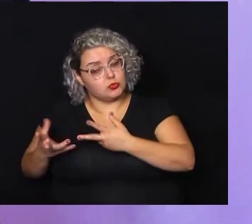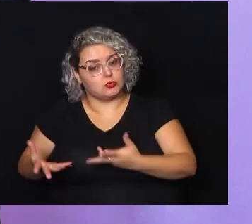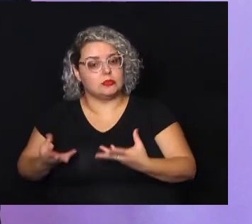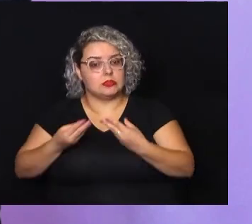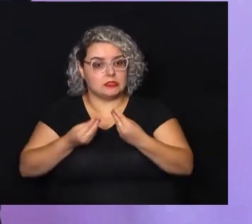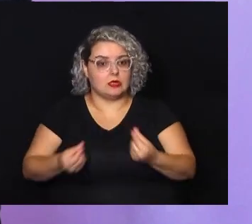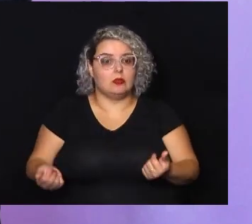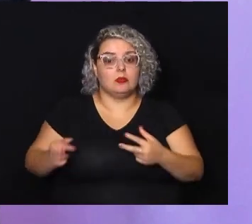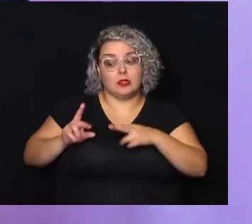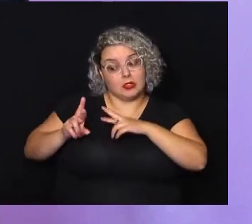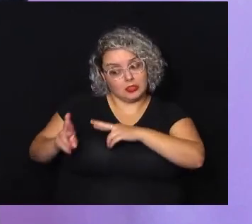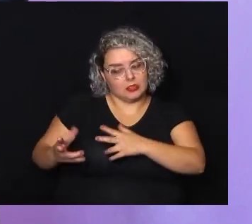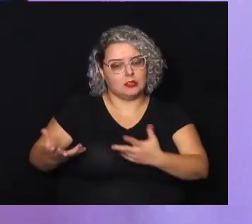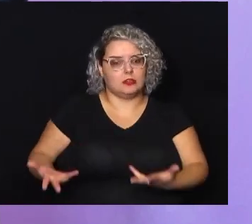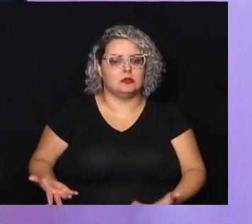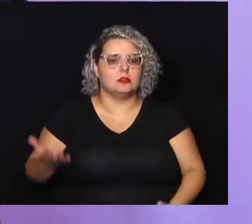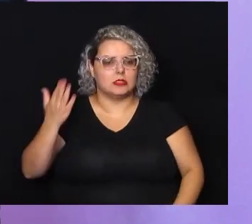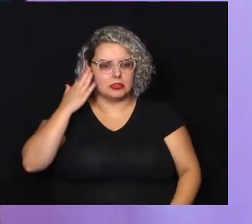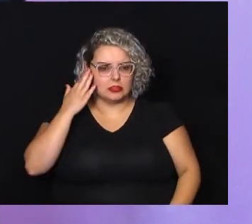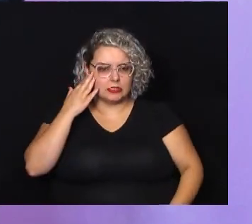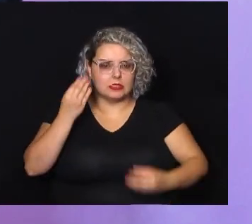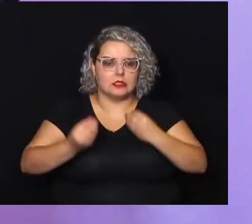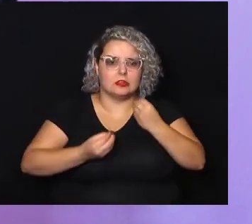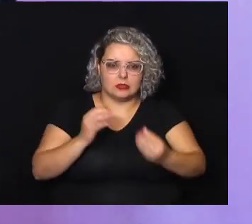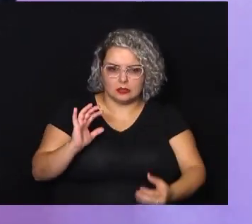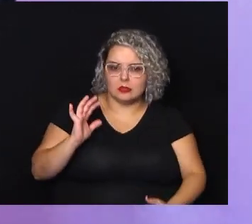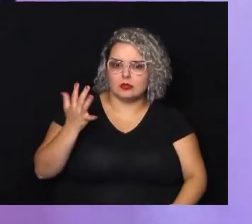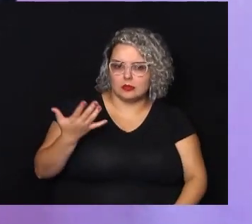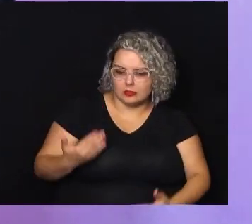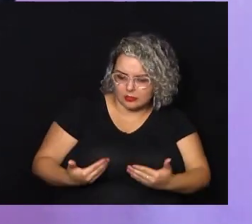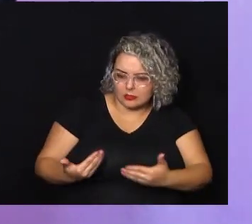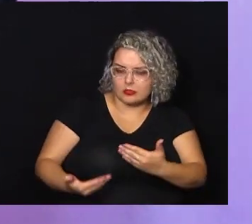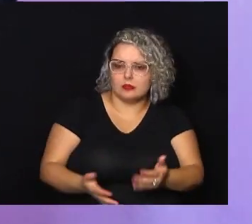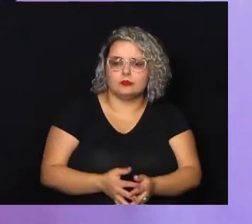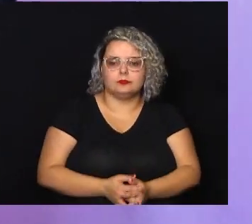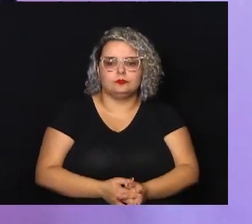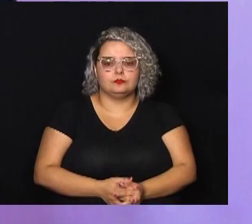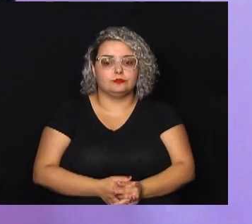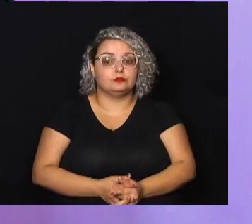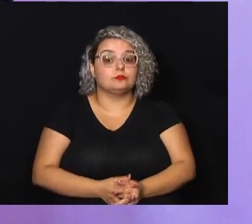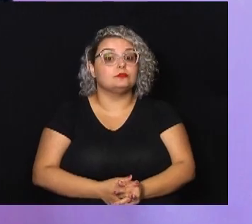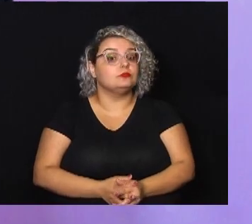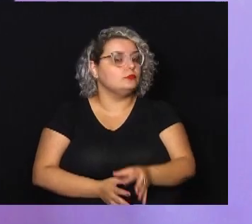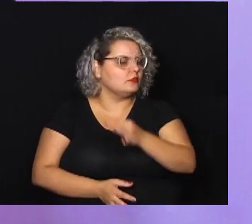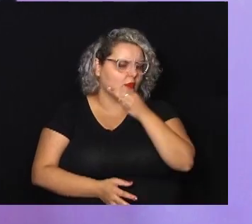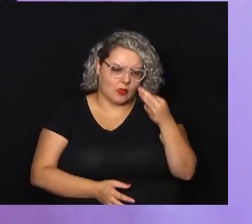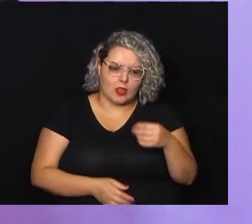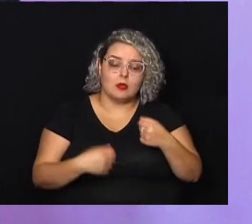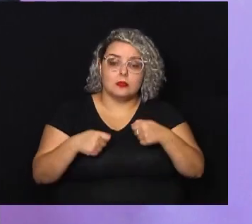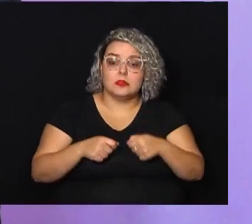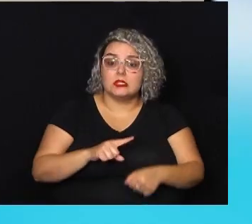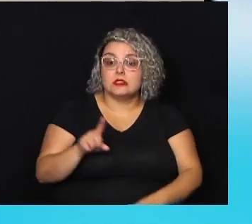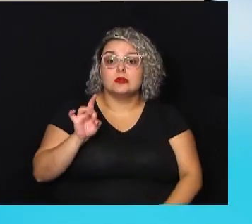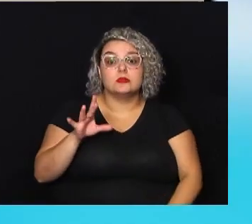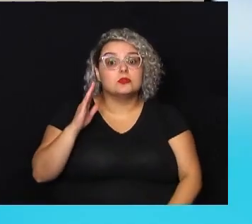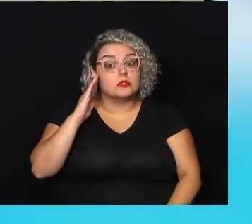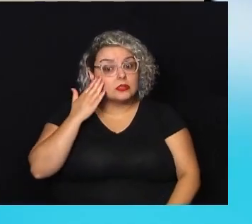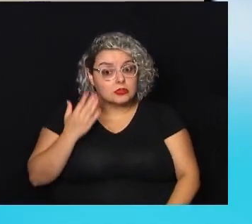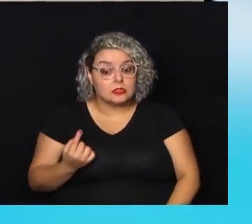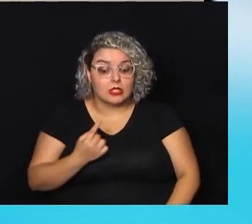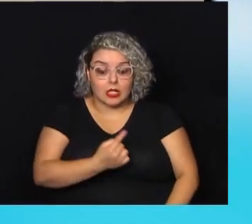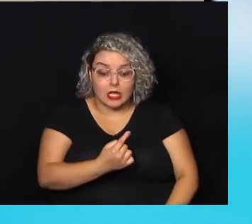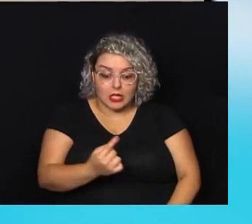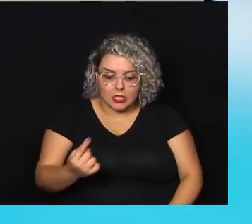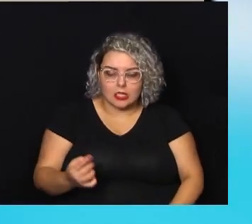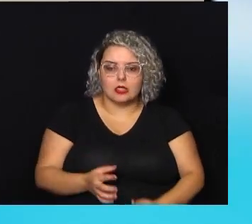vai crescendo também, e cuidando dessa qualidade do sono, entendendo como que funciona. Perfeito.